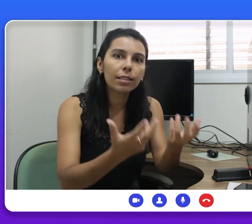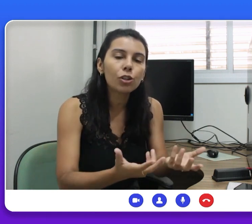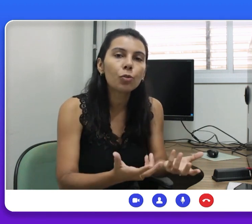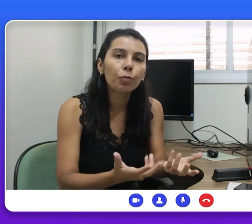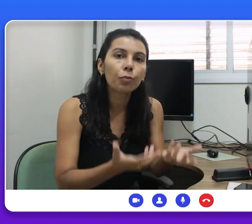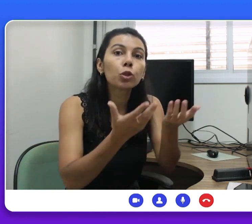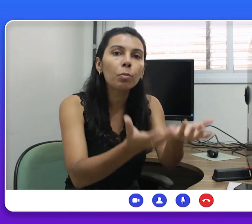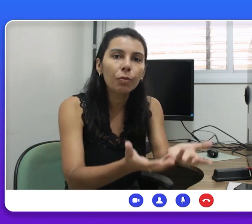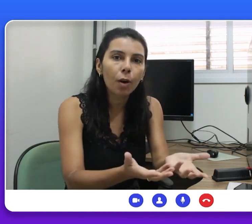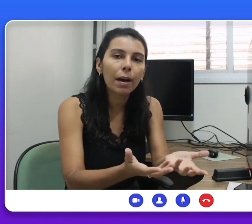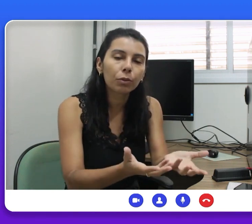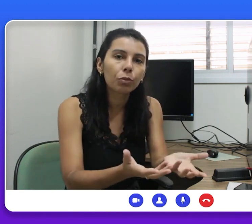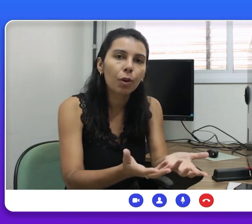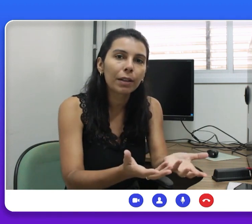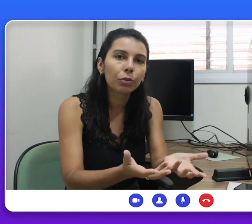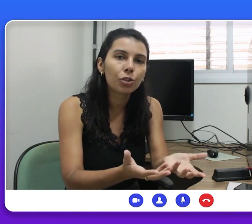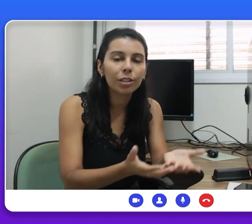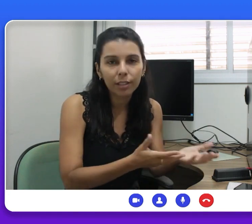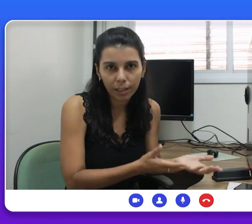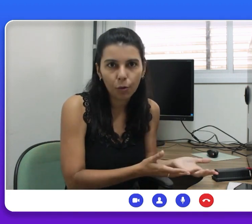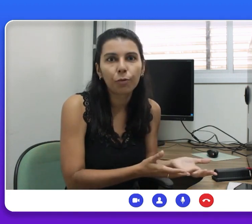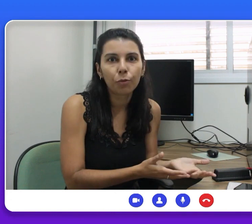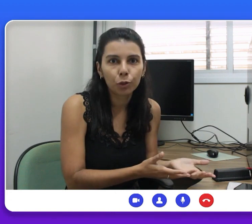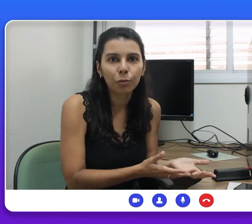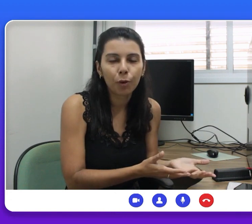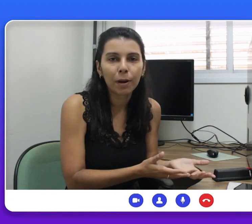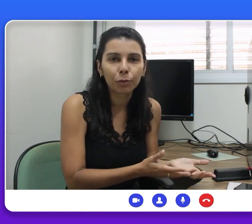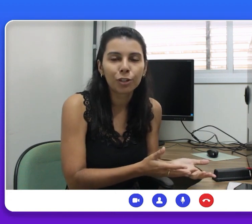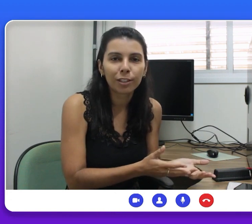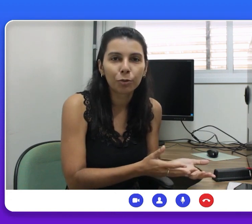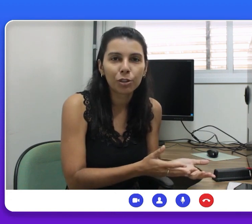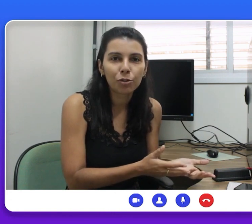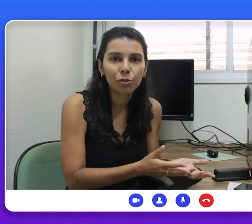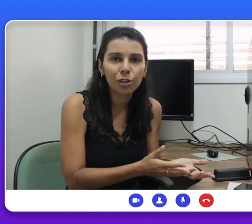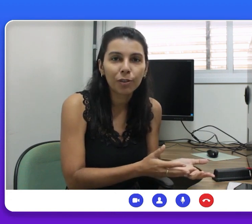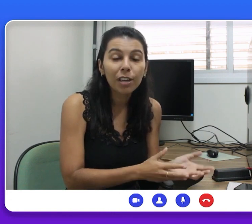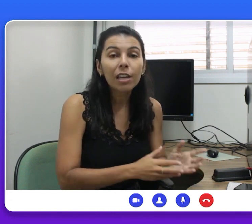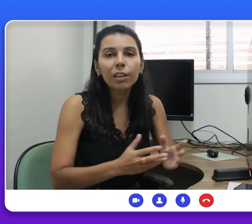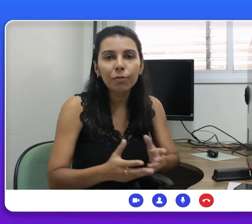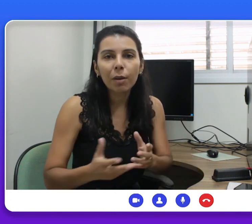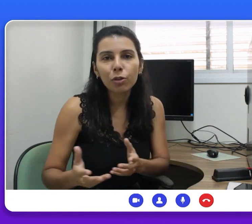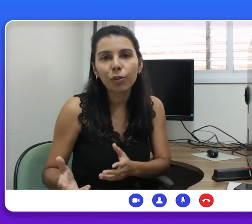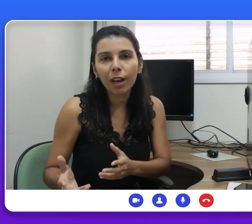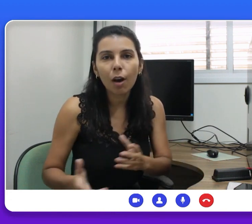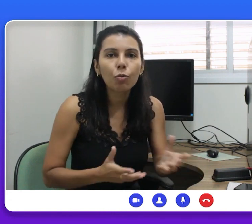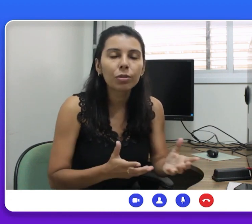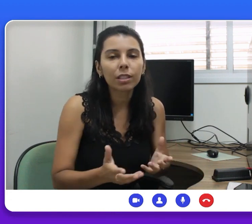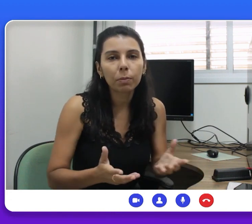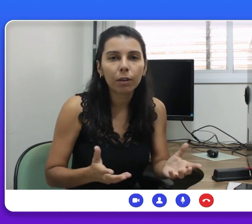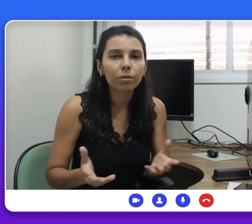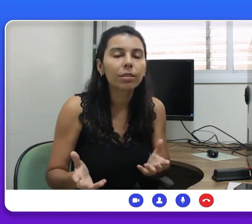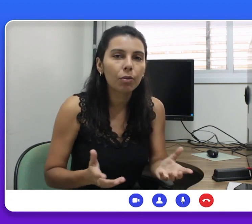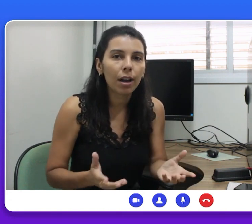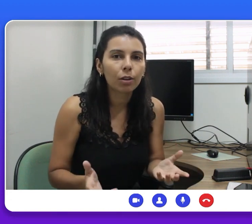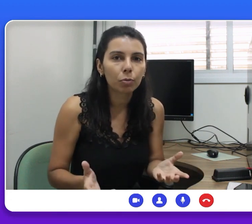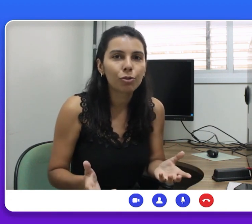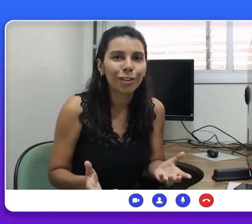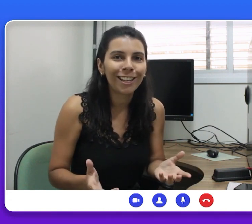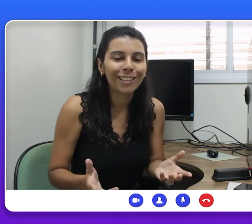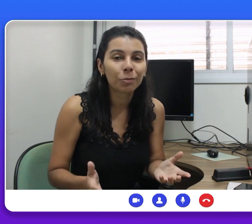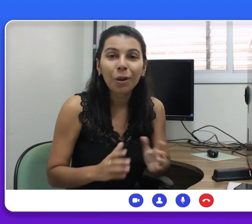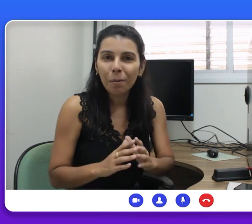que existe um subformato do formato notícia, que é o subformato notícia autodestrutiva, que vai modificar alguns aspectos que são